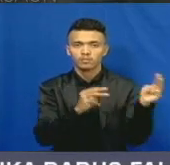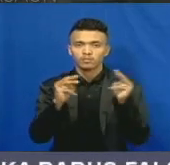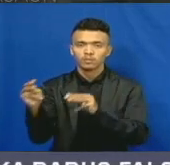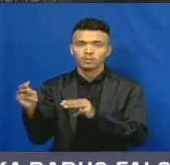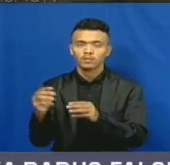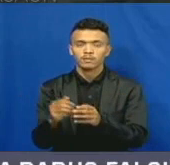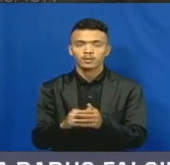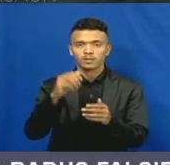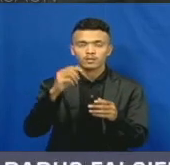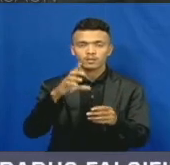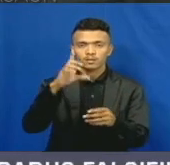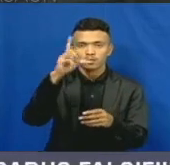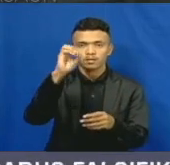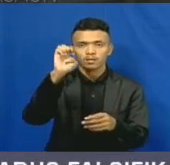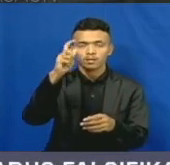apoio ponta leste.